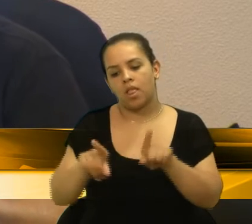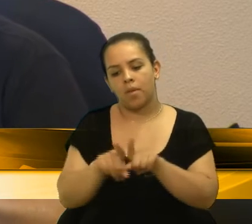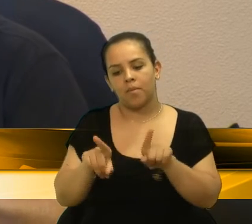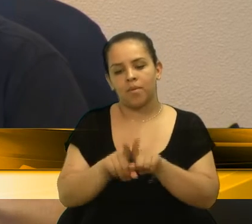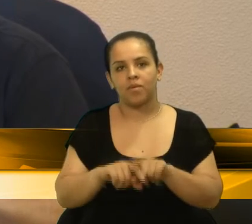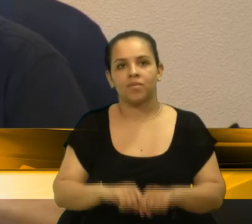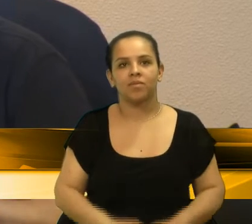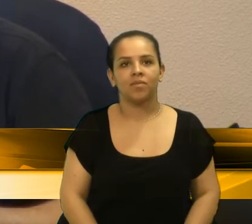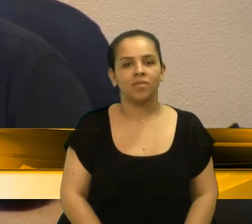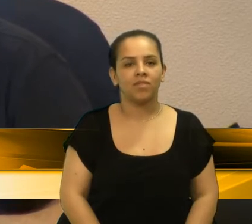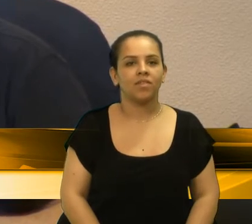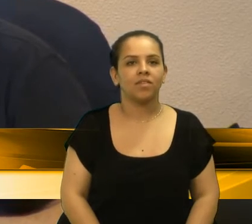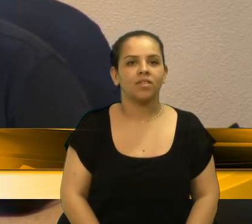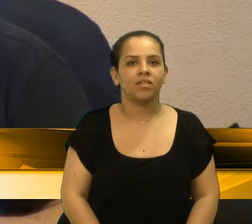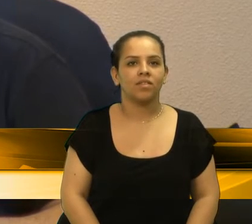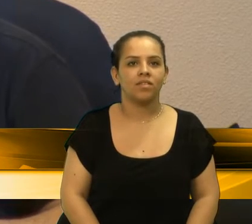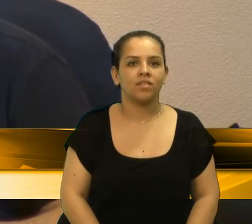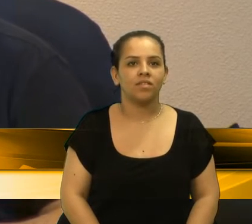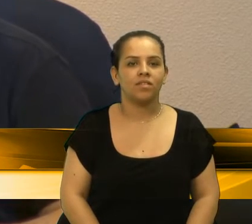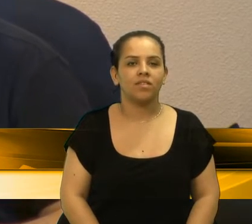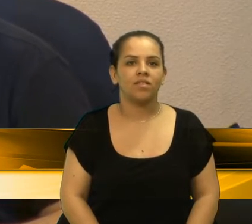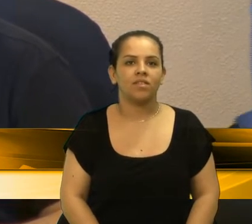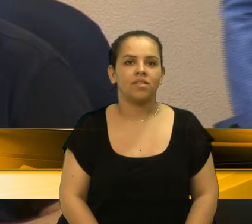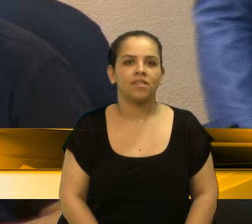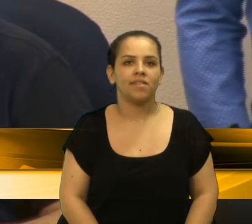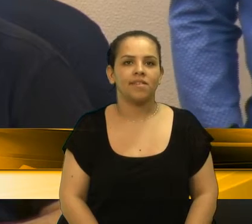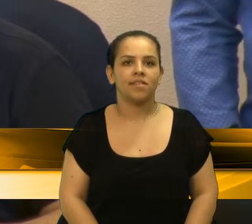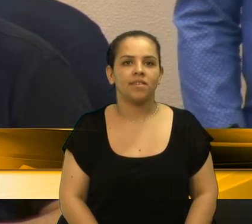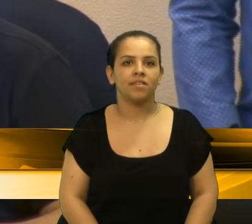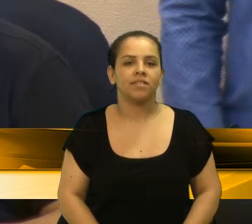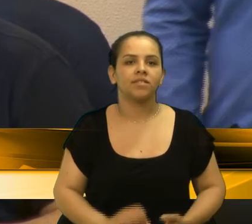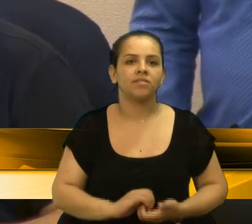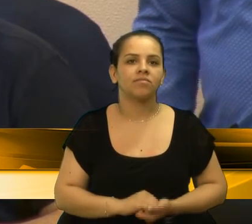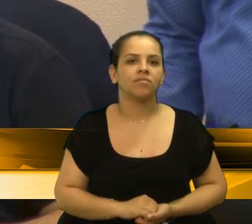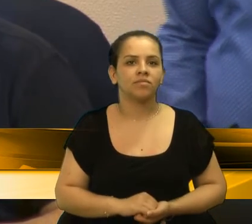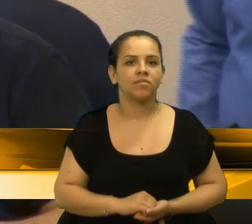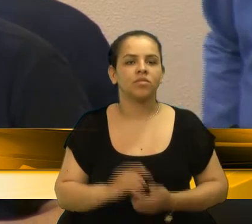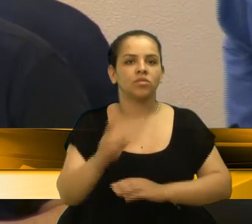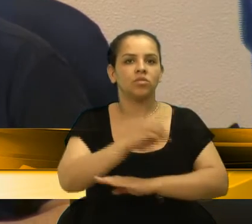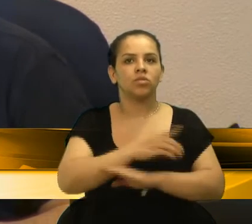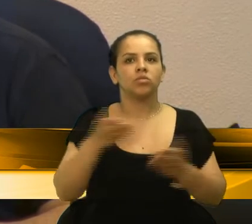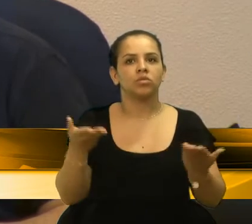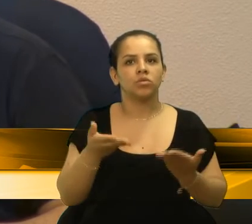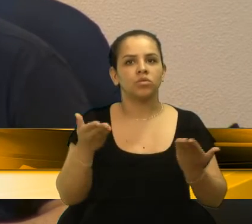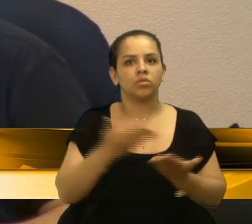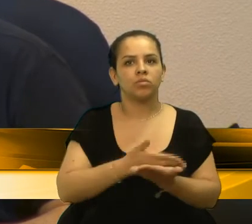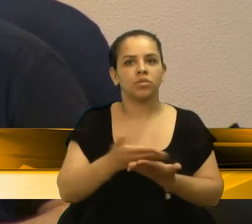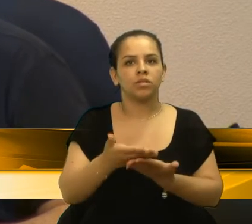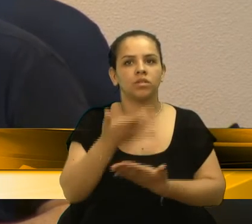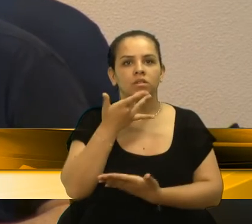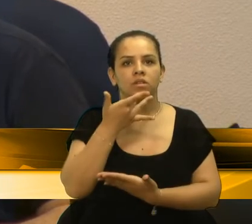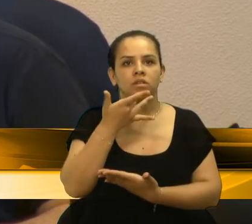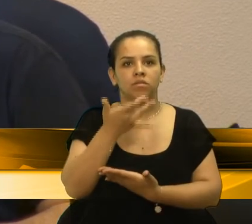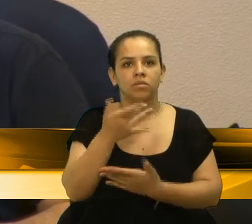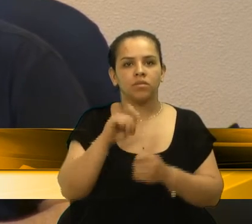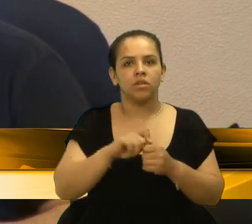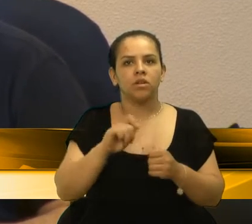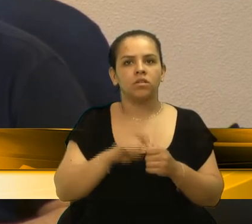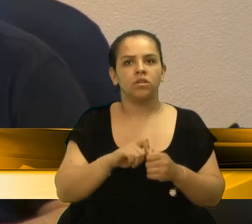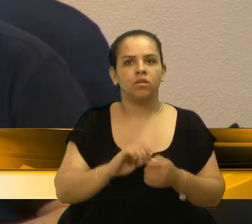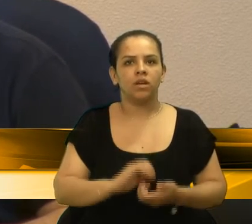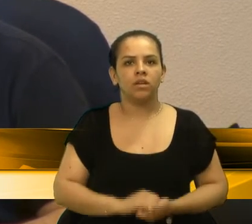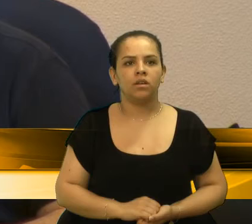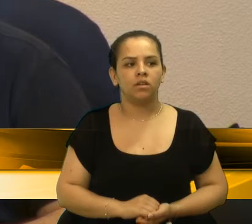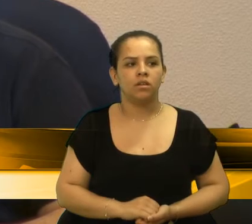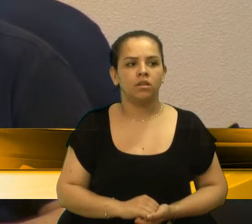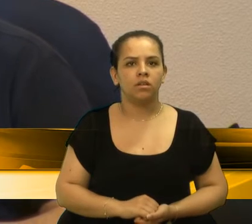decisão. Doutora Cássia, conforme já assinado aqui, a gente vai protocolar o ofício, a ideia já era durante a tarde de hoje, mas no início da tarde para fazer essa informação.